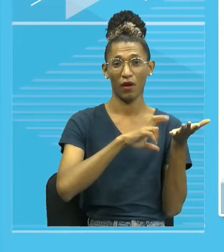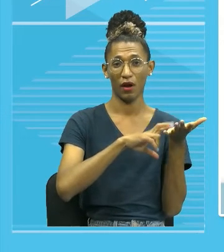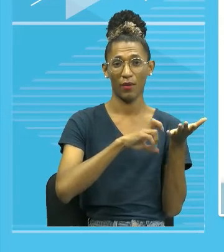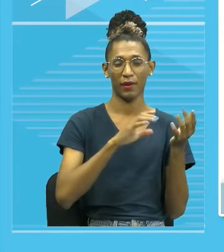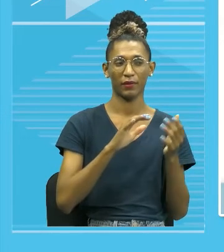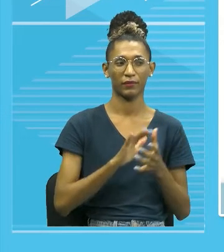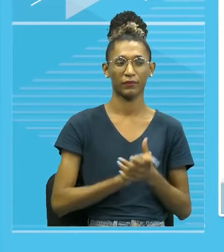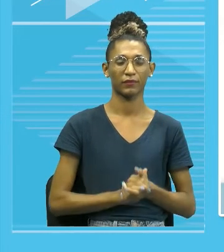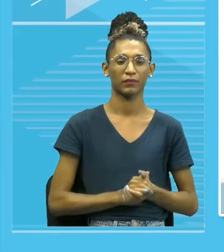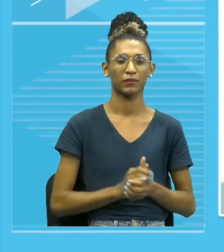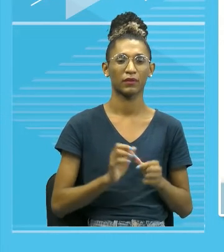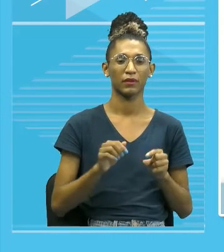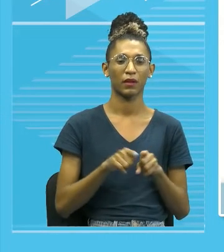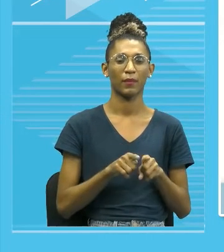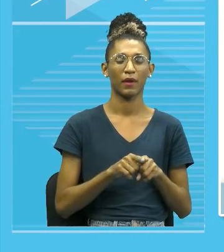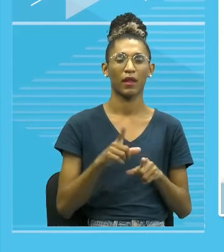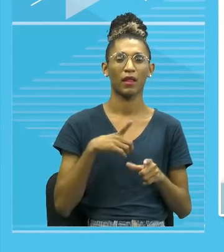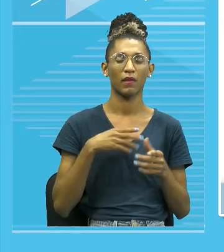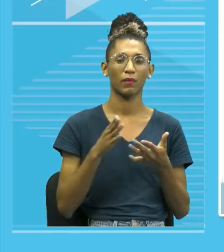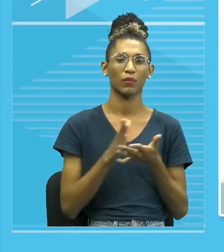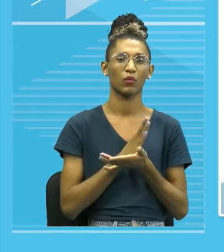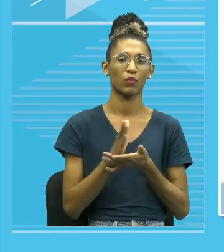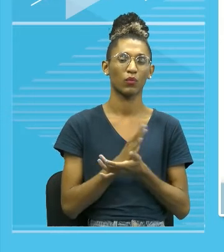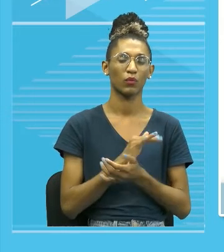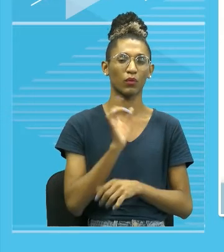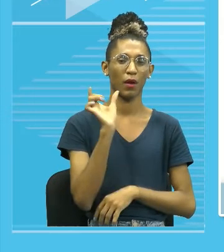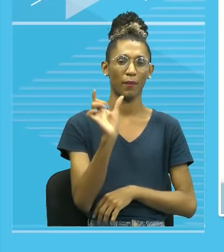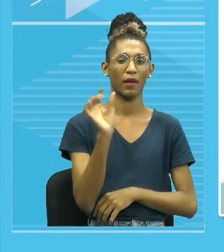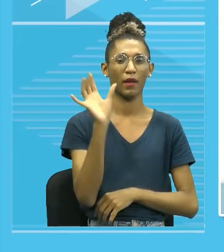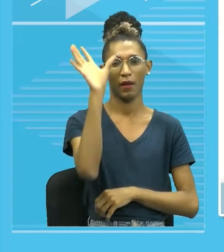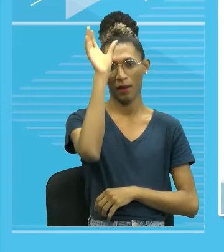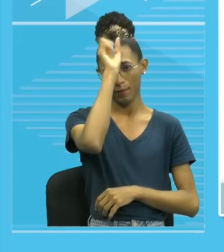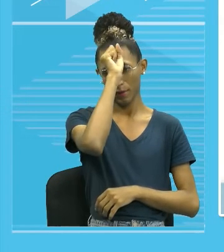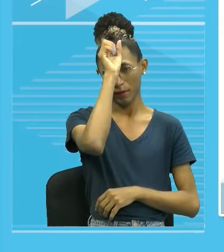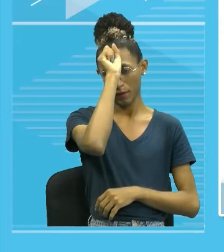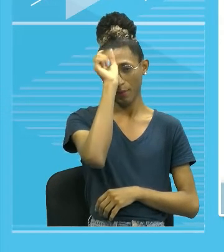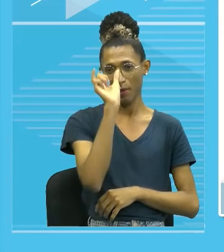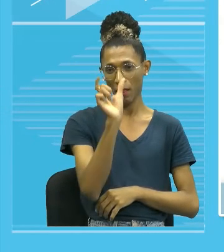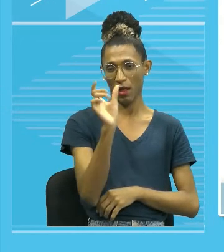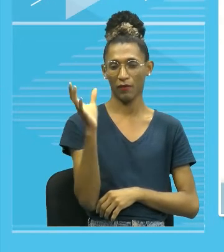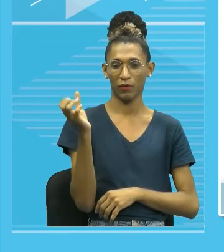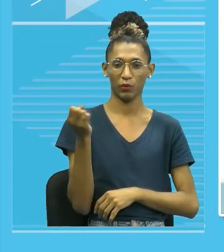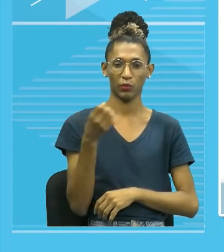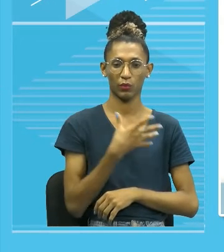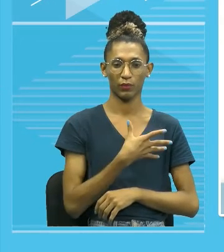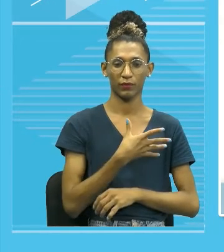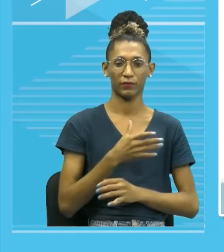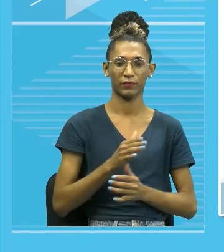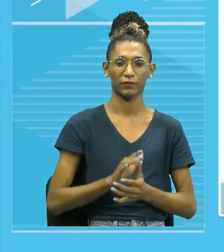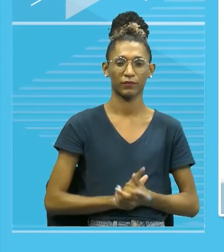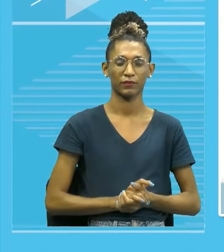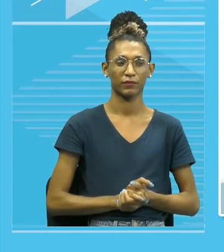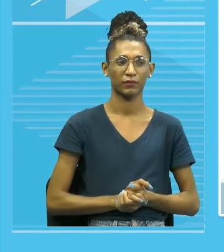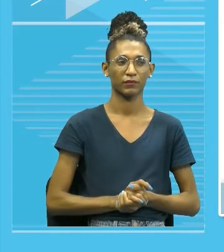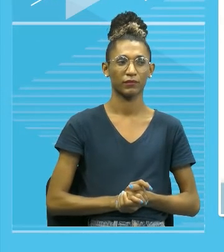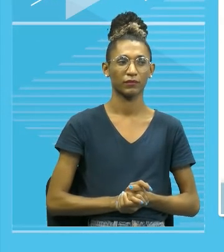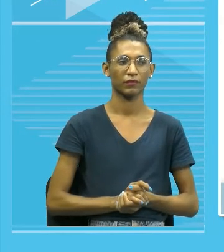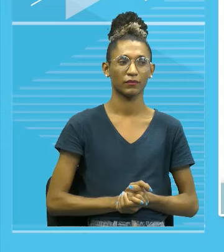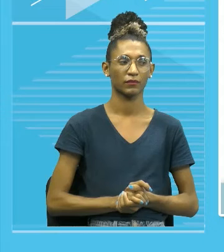e trouxe algumas palavras a gente aprendeu umas palavras novas ao Lucas e o Caio